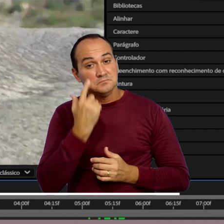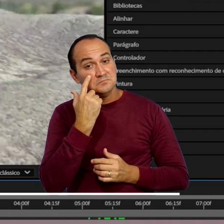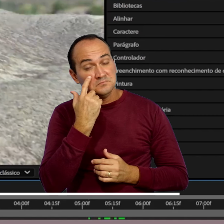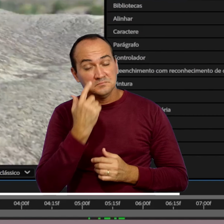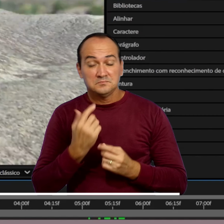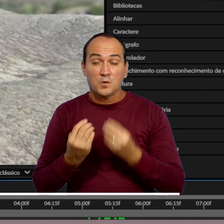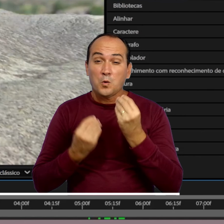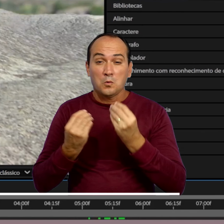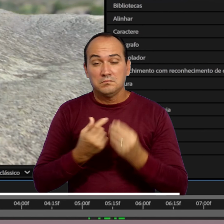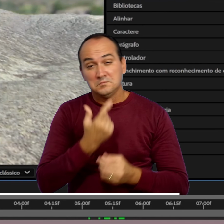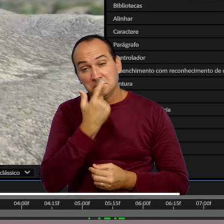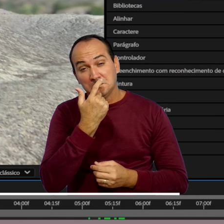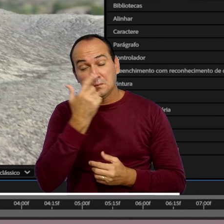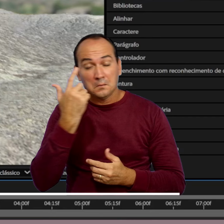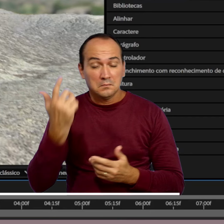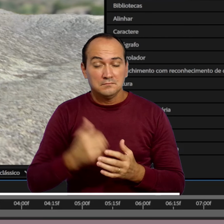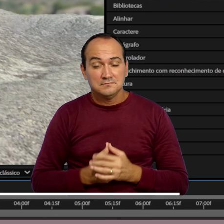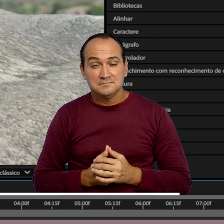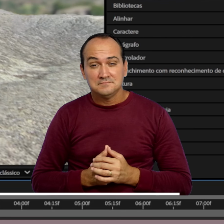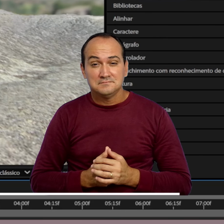certo? Então vamos ver como é que ficou a cor, né?